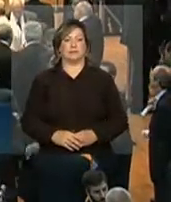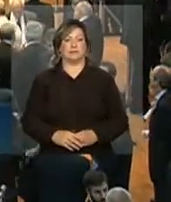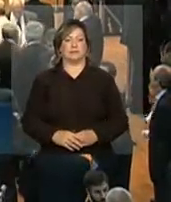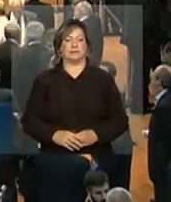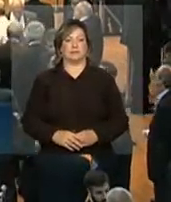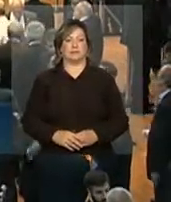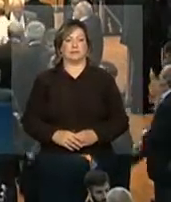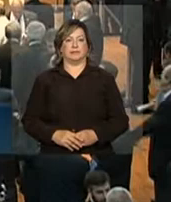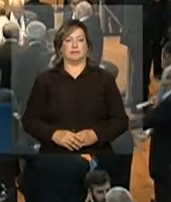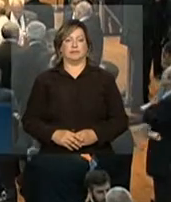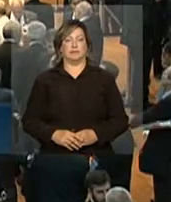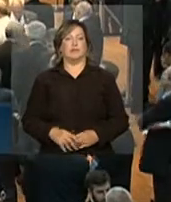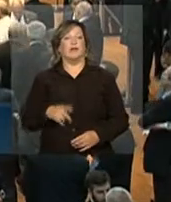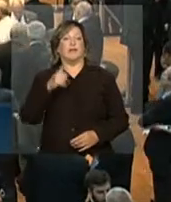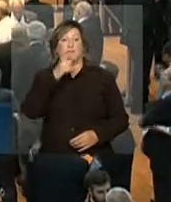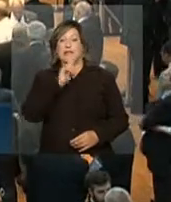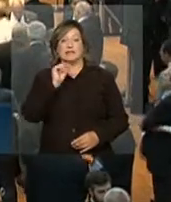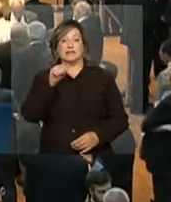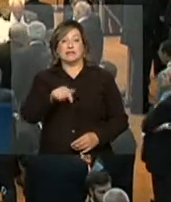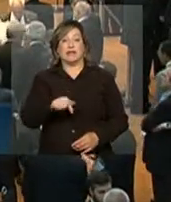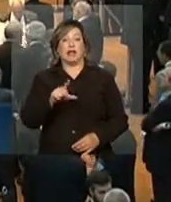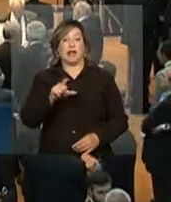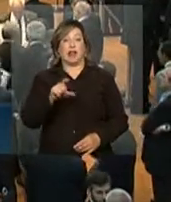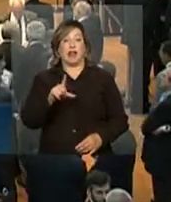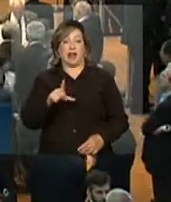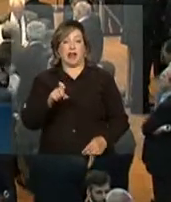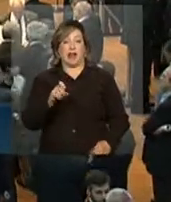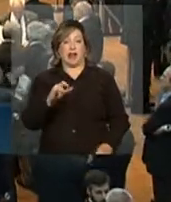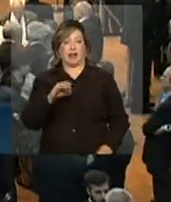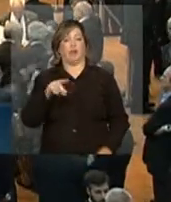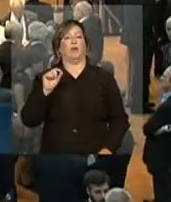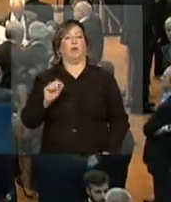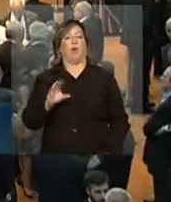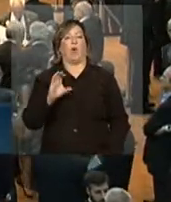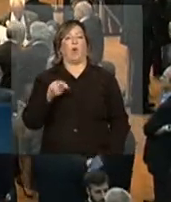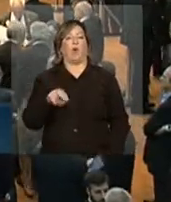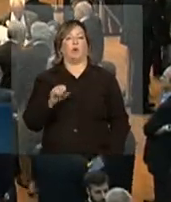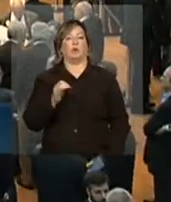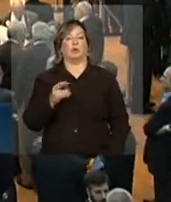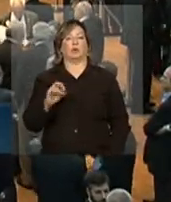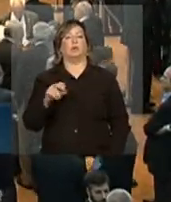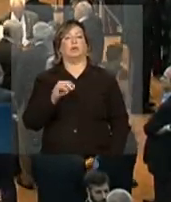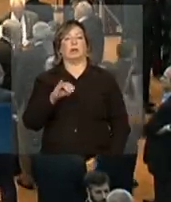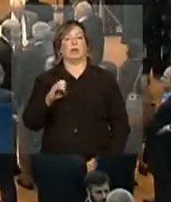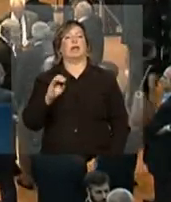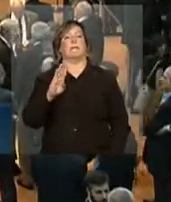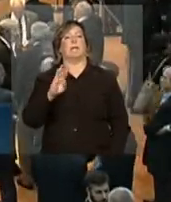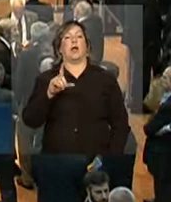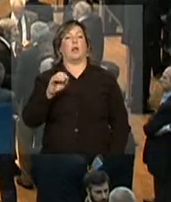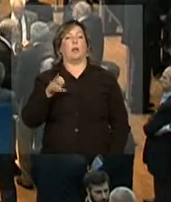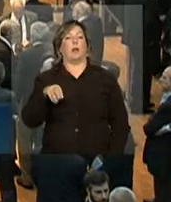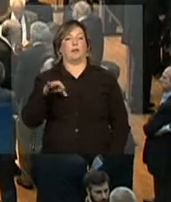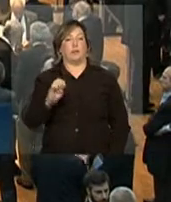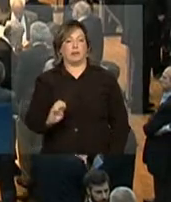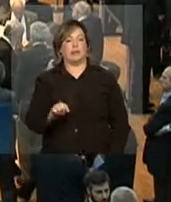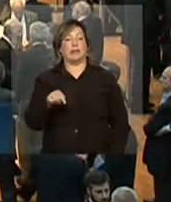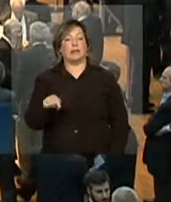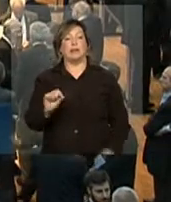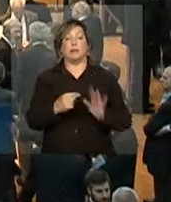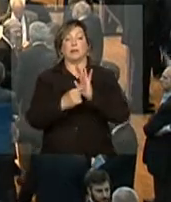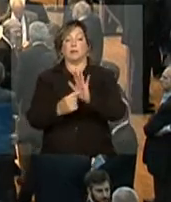Gerais venceu o leilão o consórcio I Belo Monte que apresentou o